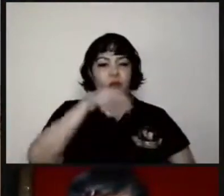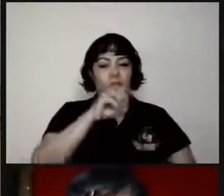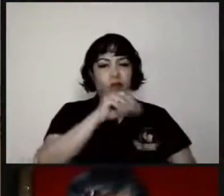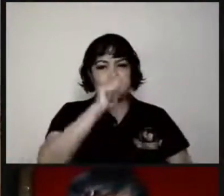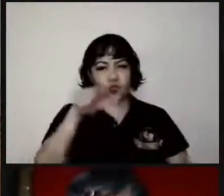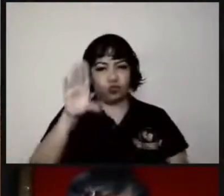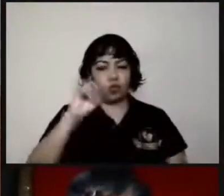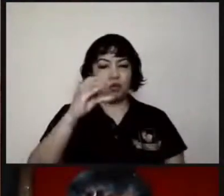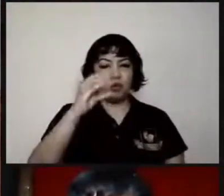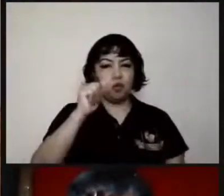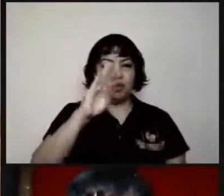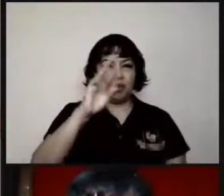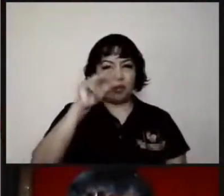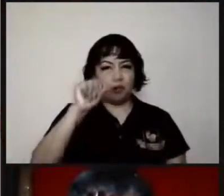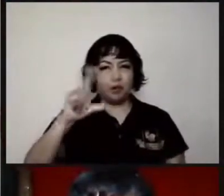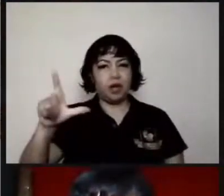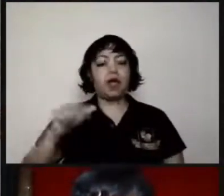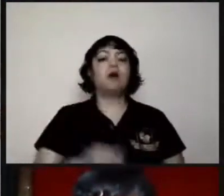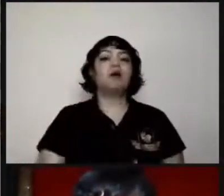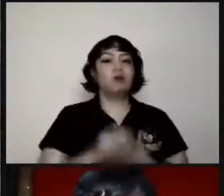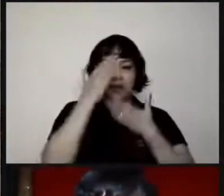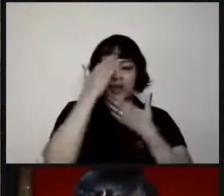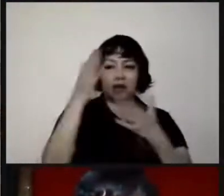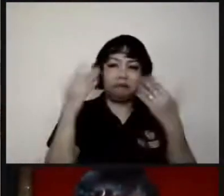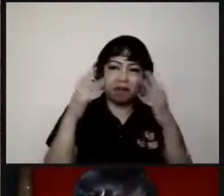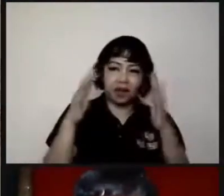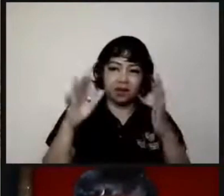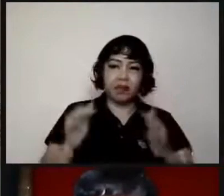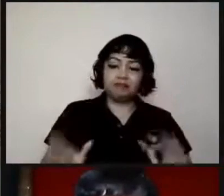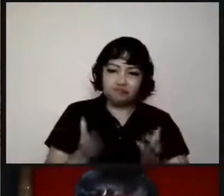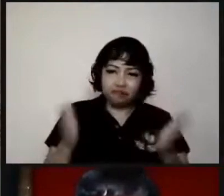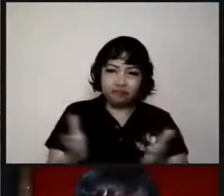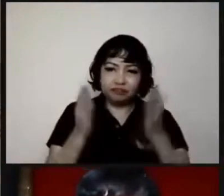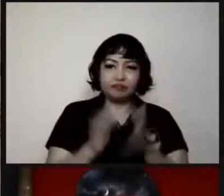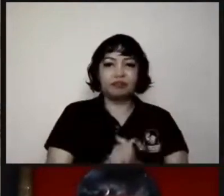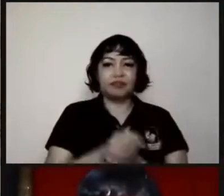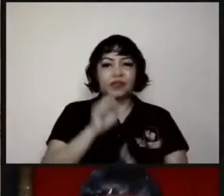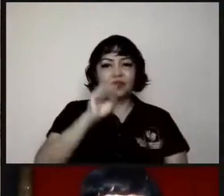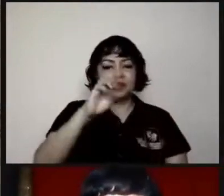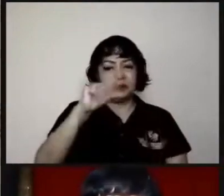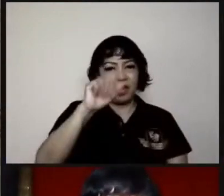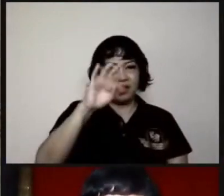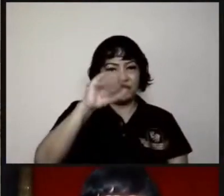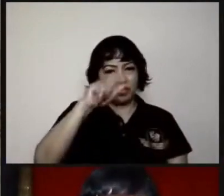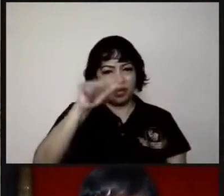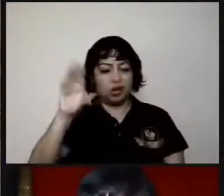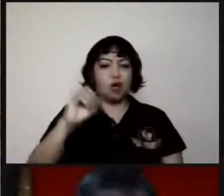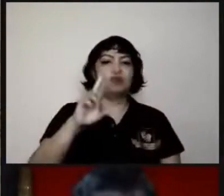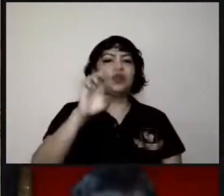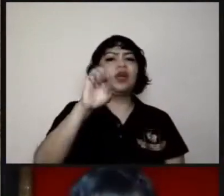Poesia, Vida e Arte, boa noite, parabéns pela iniciativa, grande abraço. Sebastião Bueno de Rezende, boa